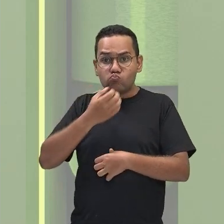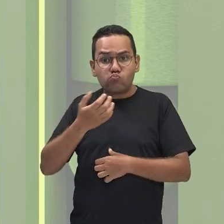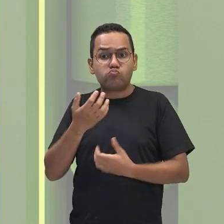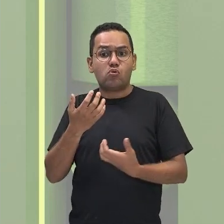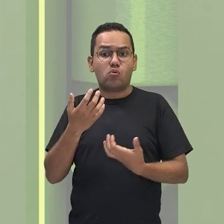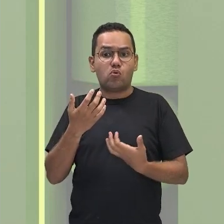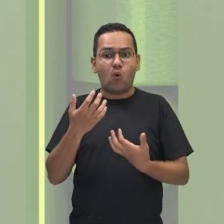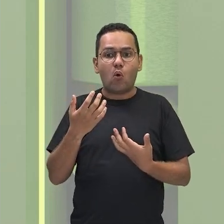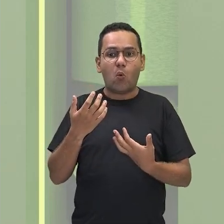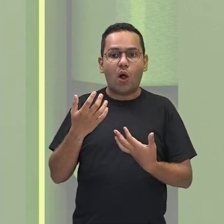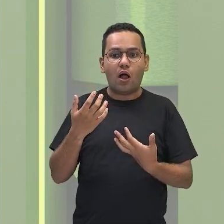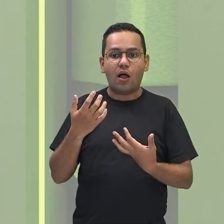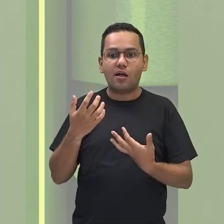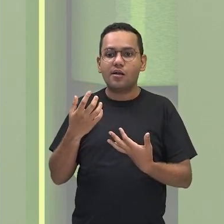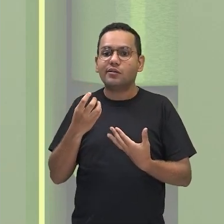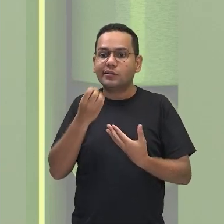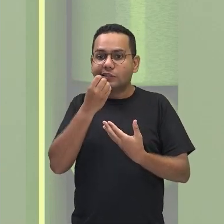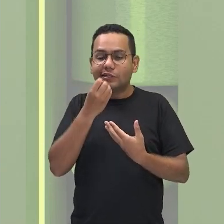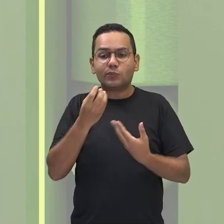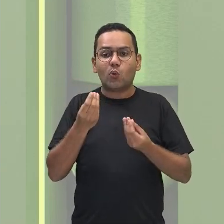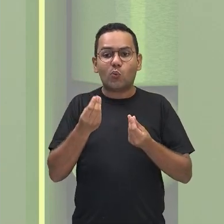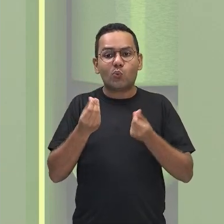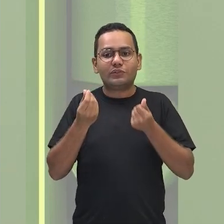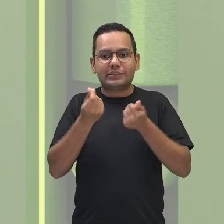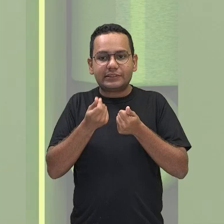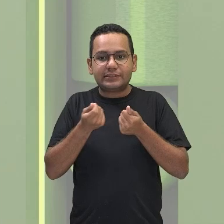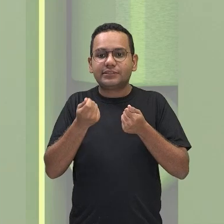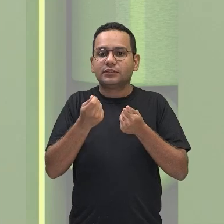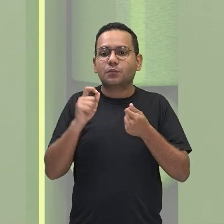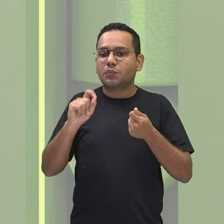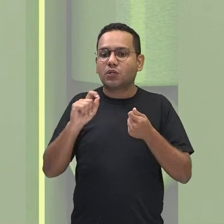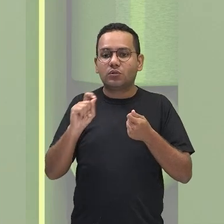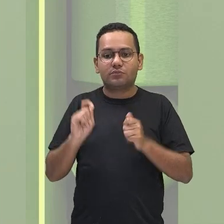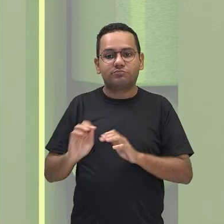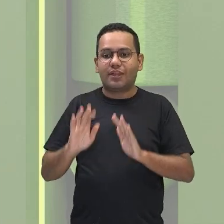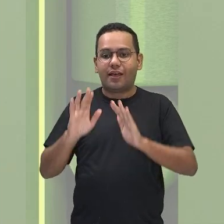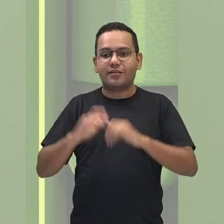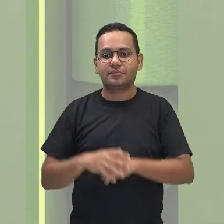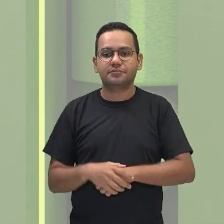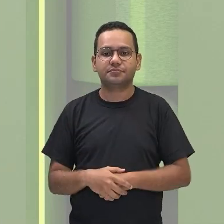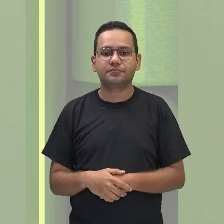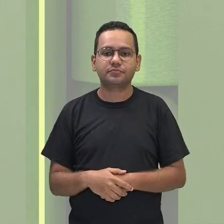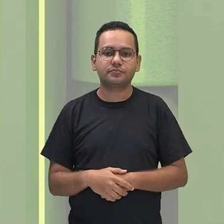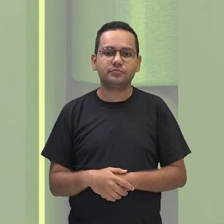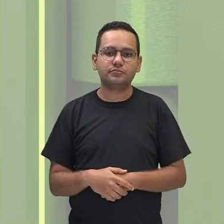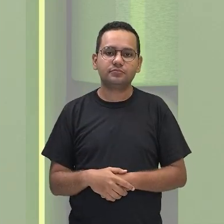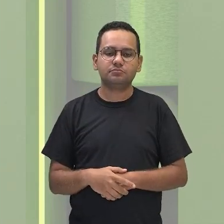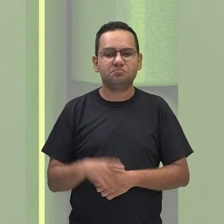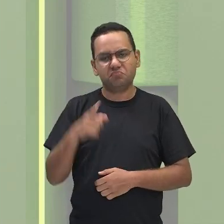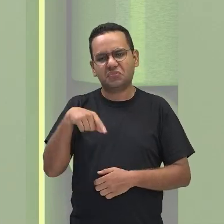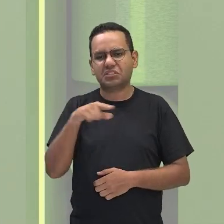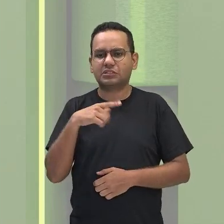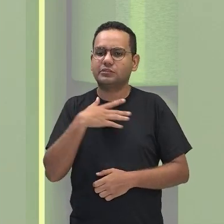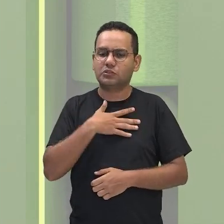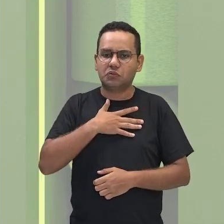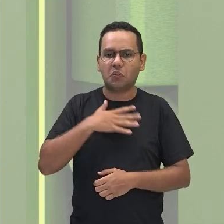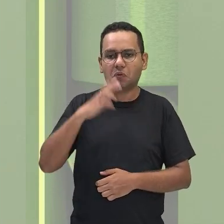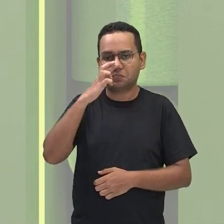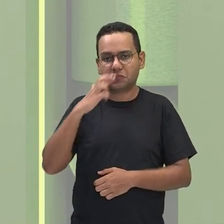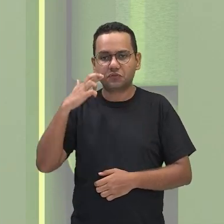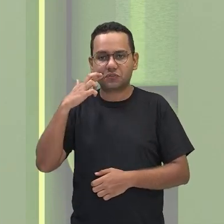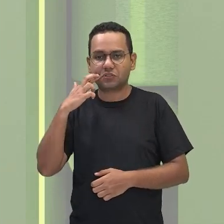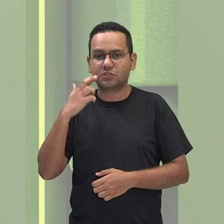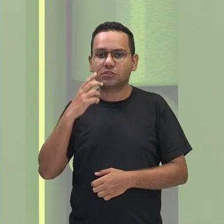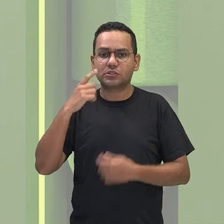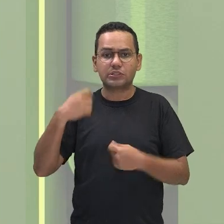de refrescância vai ser muito grande por conta do gás. A gente gosta, às vezes, né, quem gosta de tomar refrigerante, prefere tomar essa